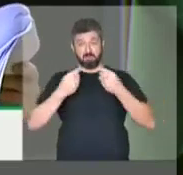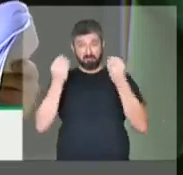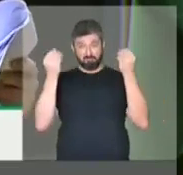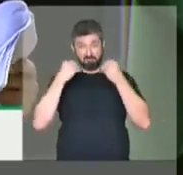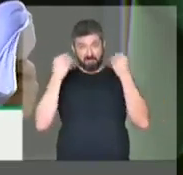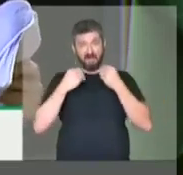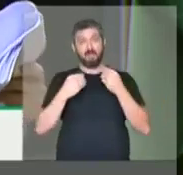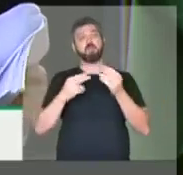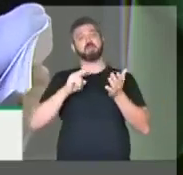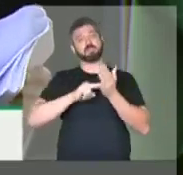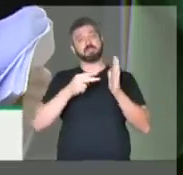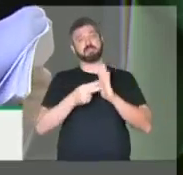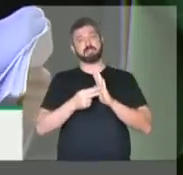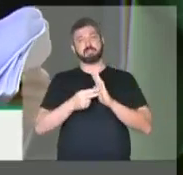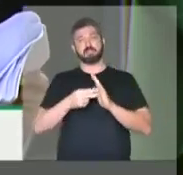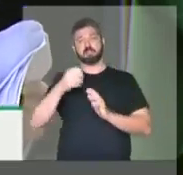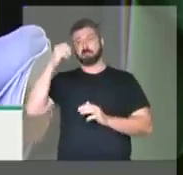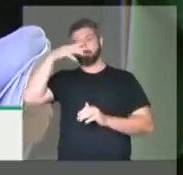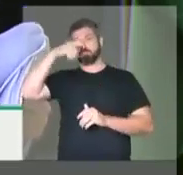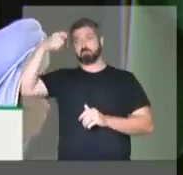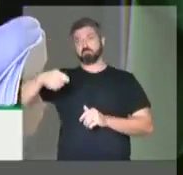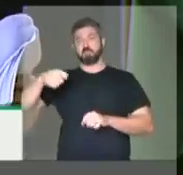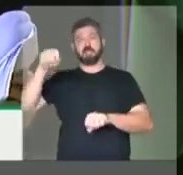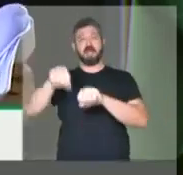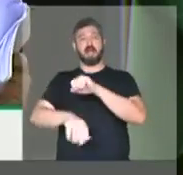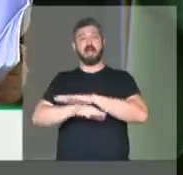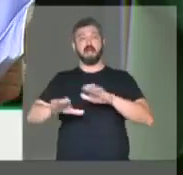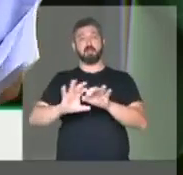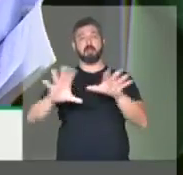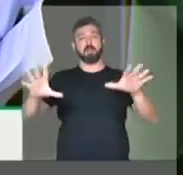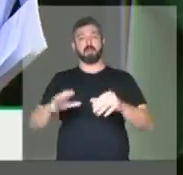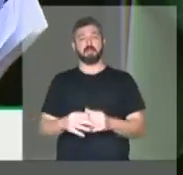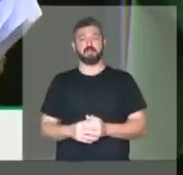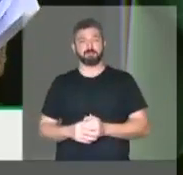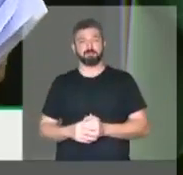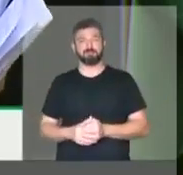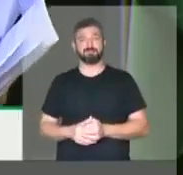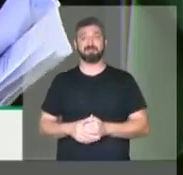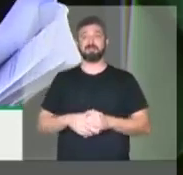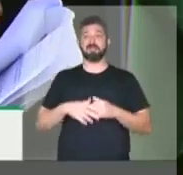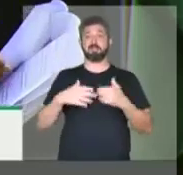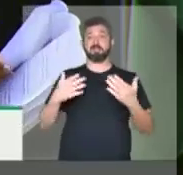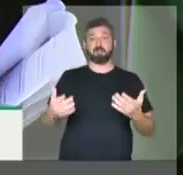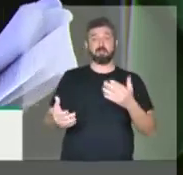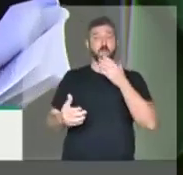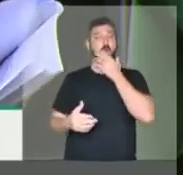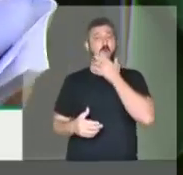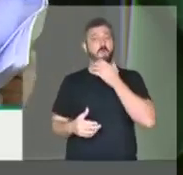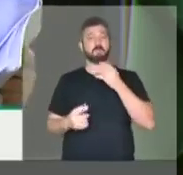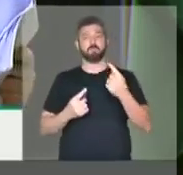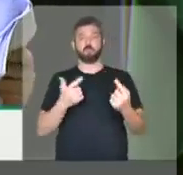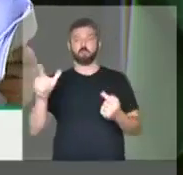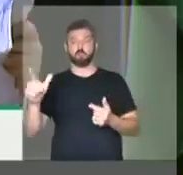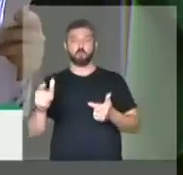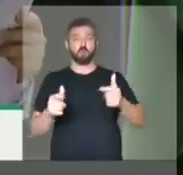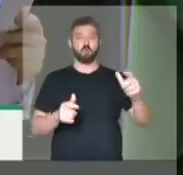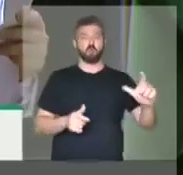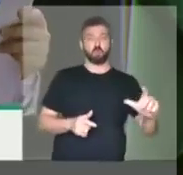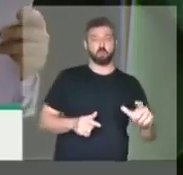debilitada é o primeiro sinal de um regime liberticida. Deixemos, pois, de atribuir aos outros as